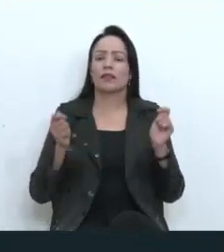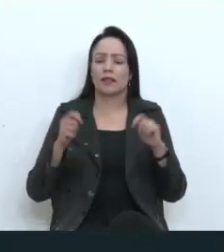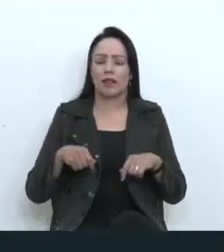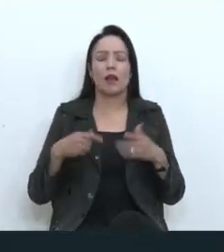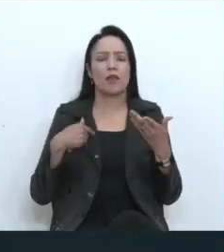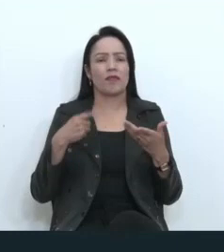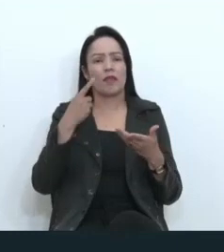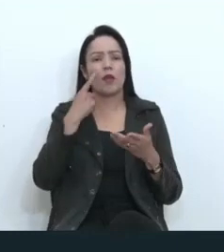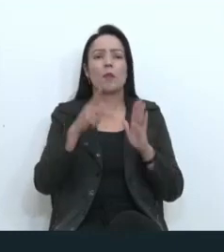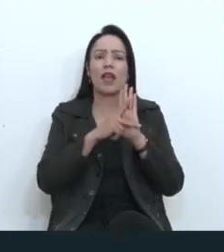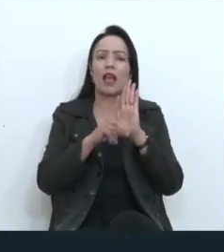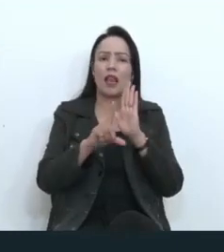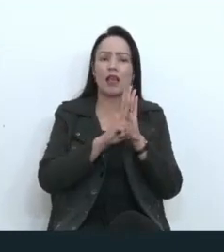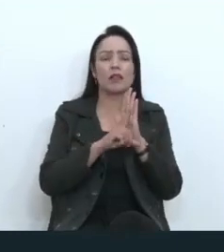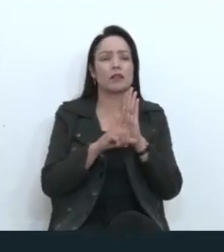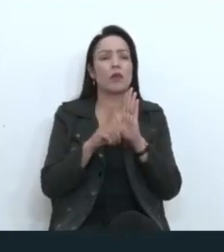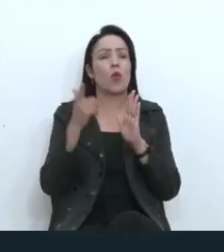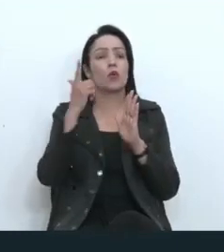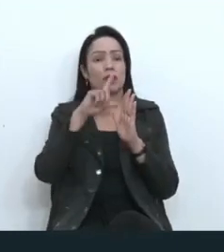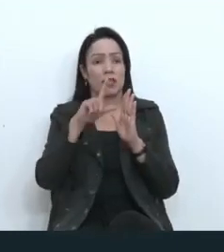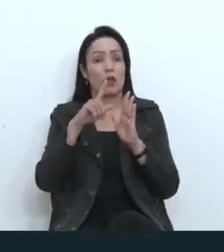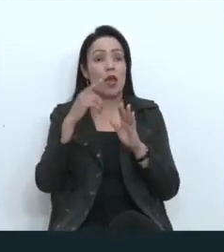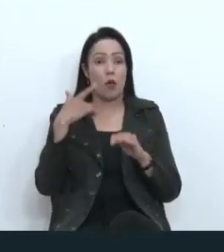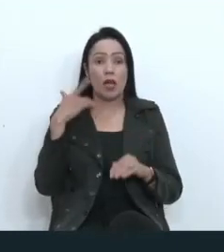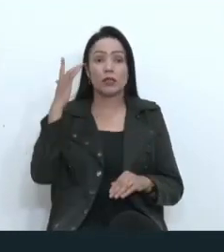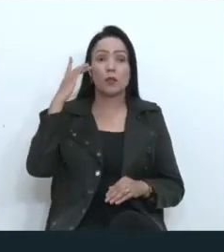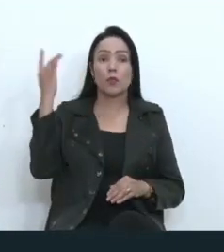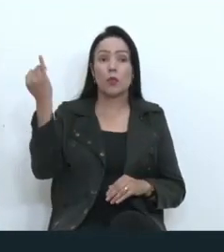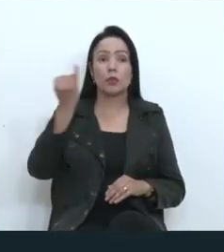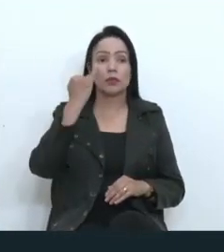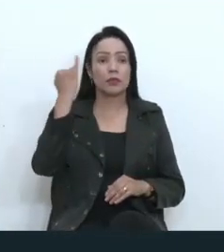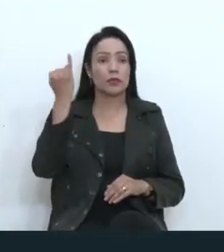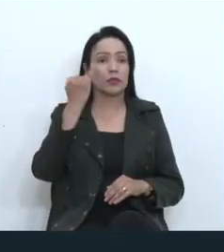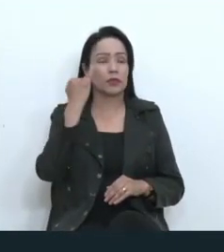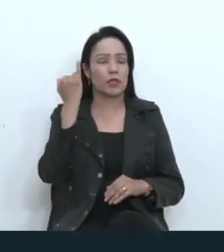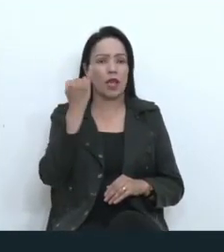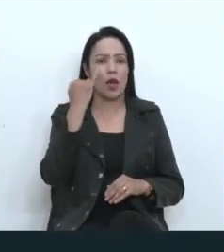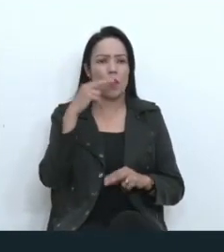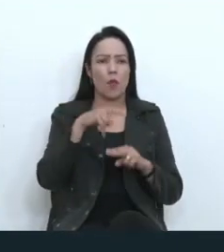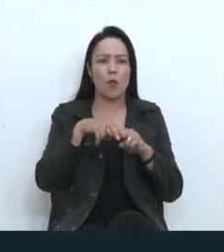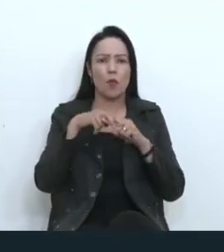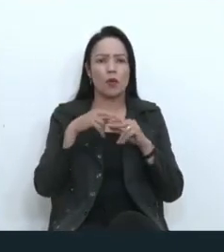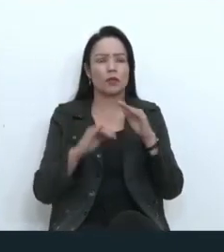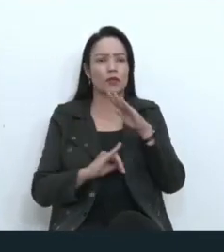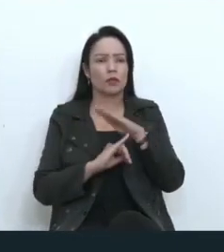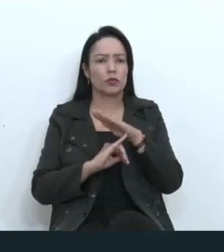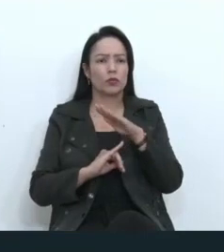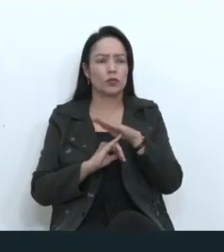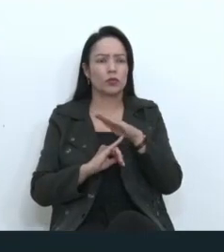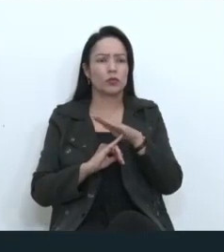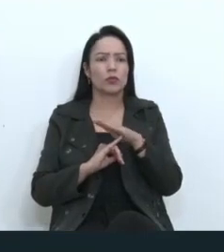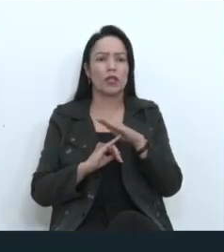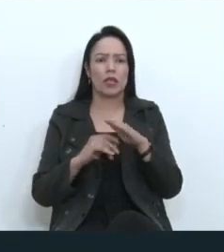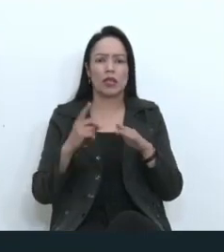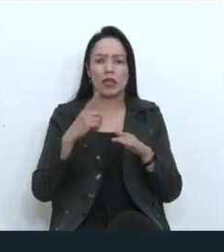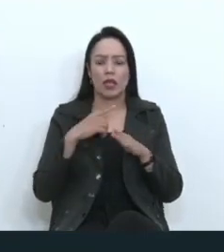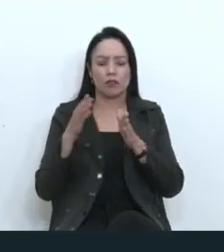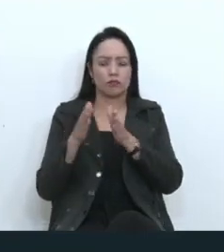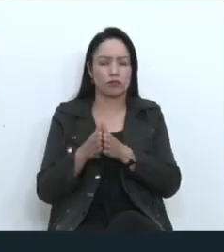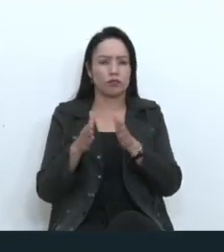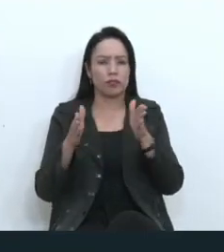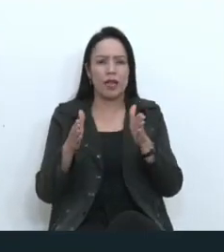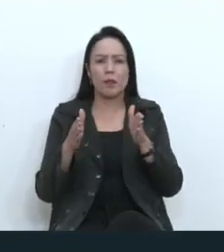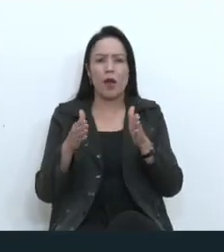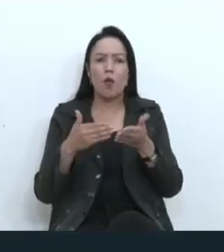desse projeto a meu ver ele é relevante por conta de que é um instituto que tá com a sua fase embrionária